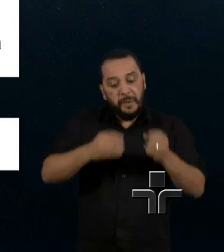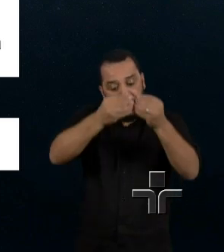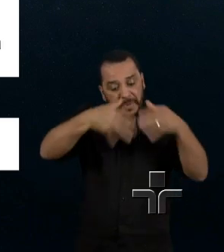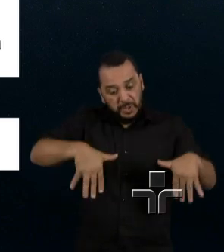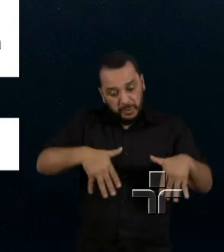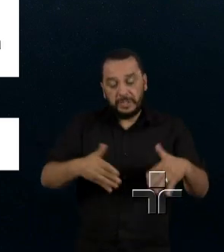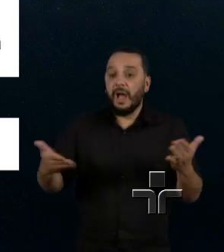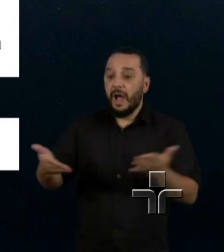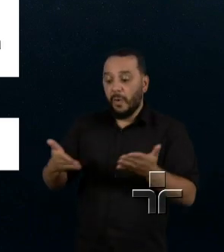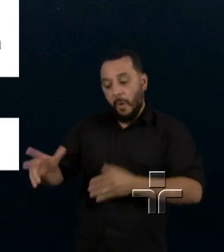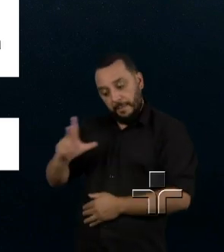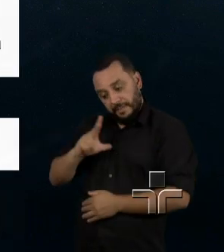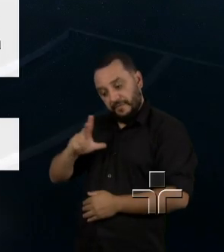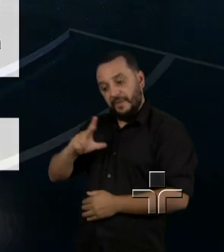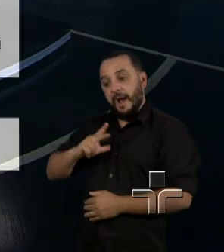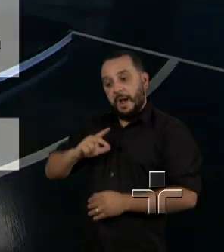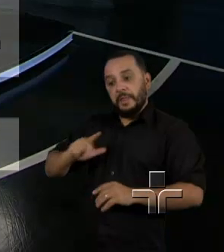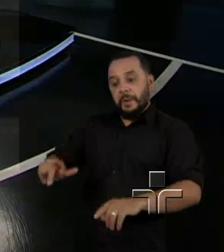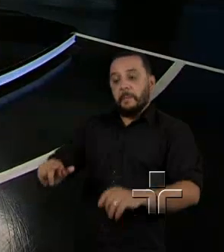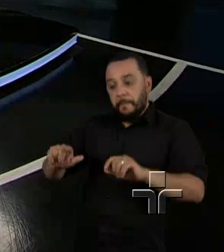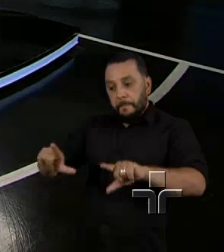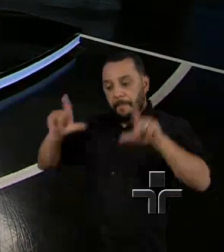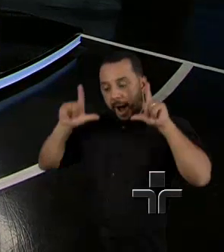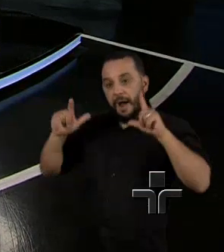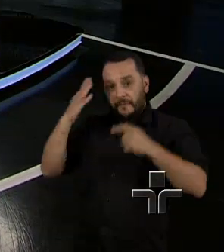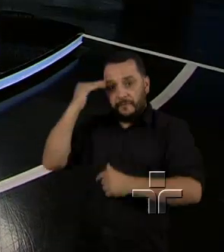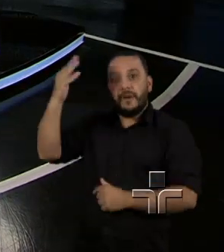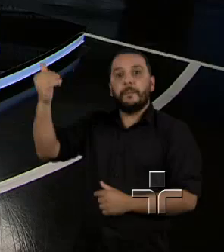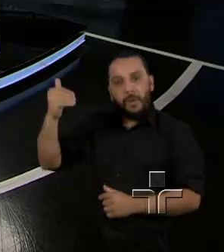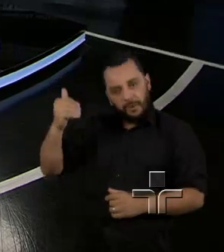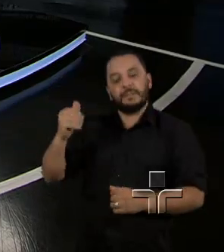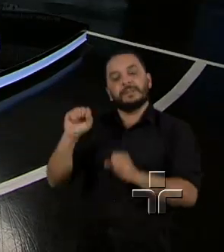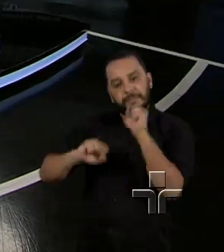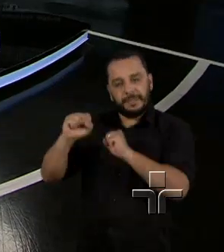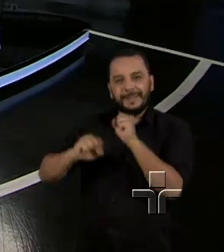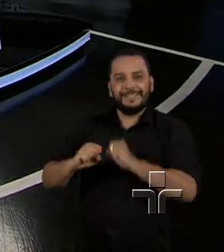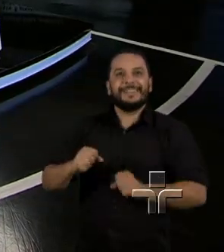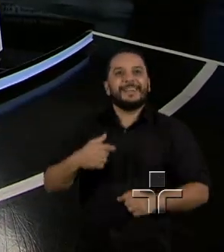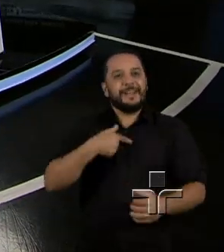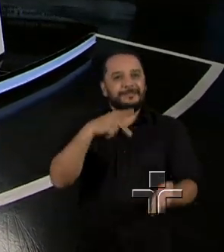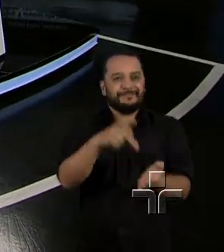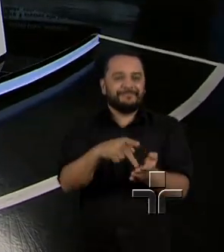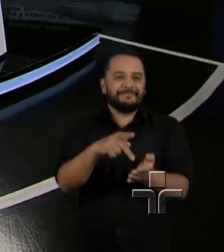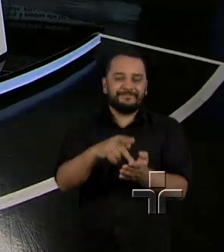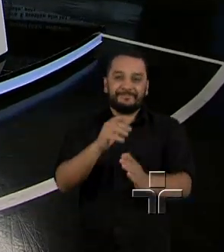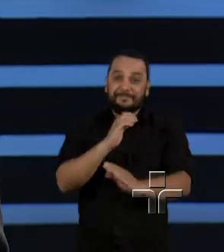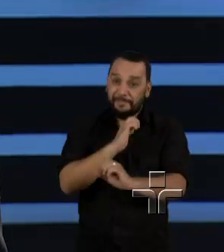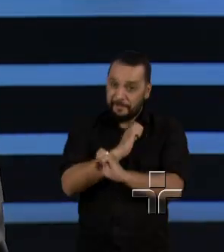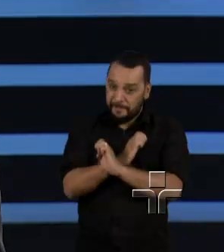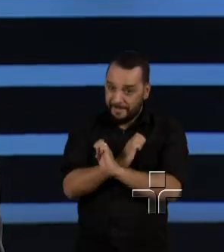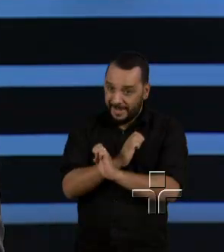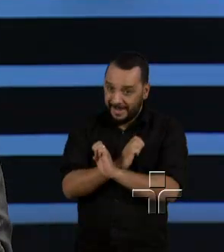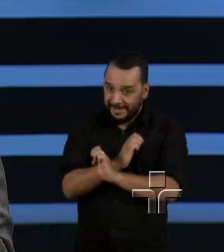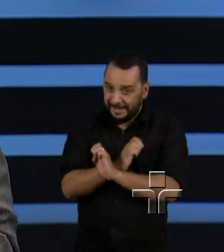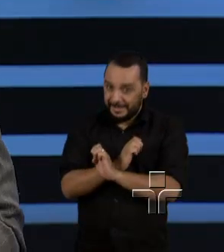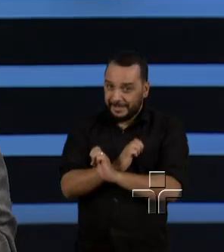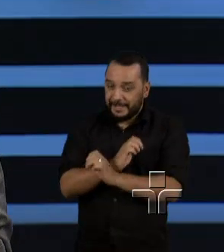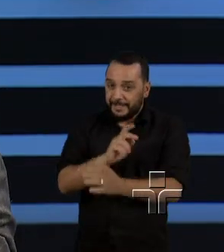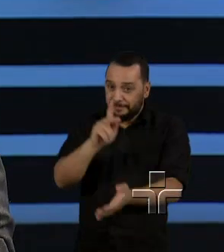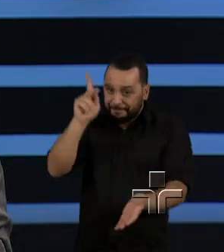para escolher alguma e comentar. Eu vou no Walter, né? Na Embraer. O Walter, de